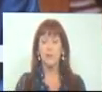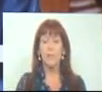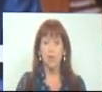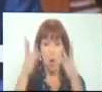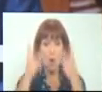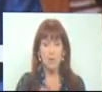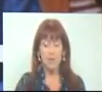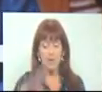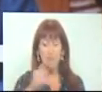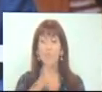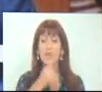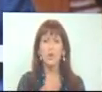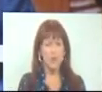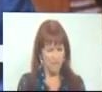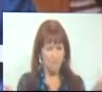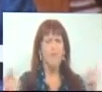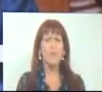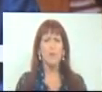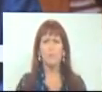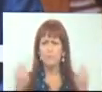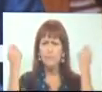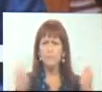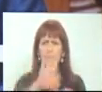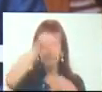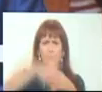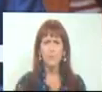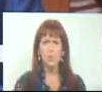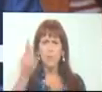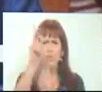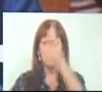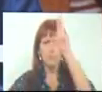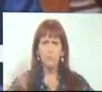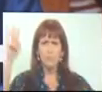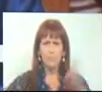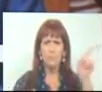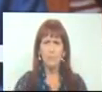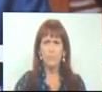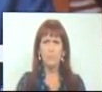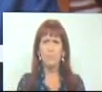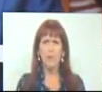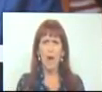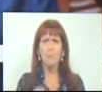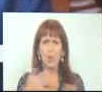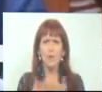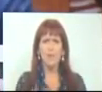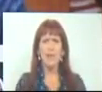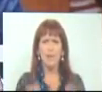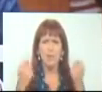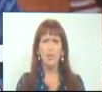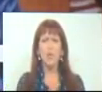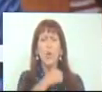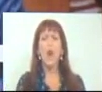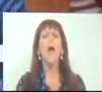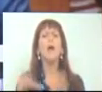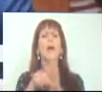ainda neste orçamento medidas de estímulo ao investimento que incluem um novo regime fiscal de apoio ao investimento sob a forma de